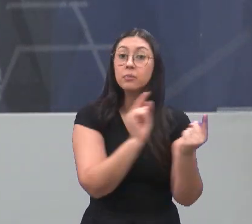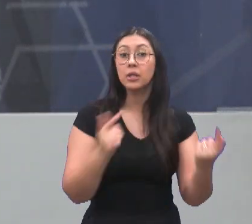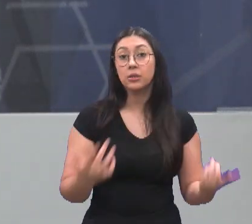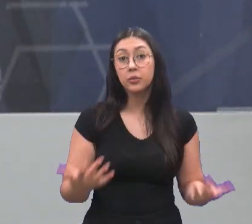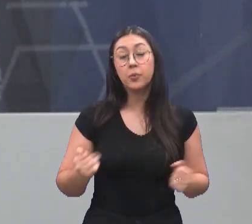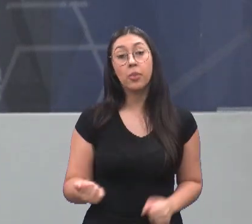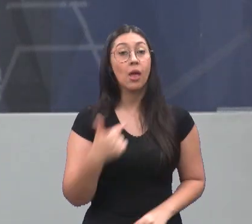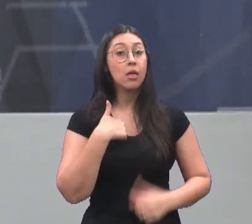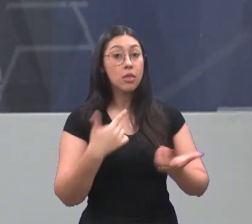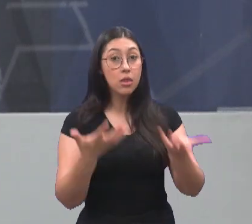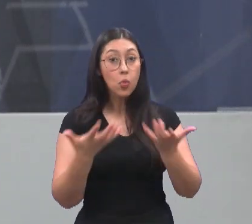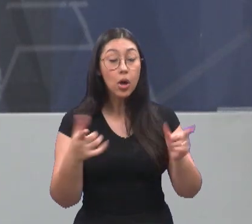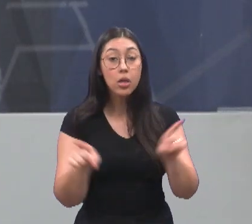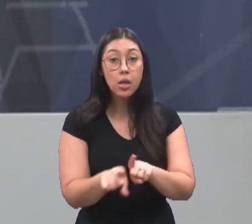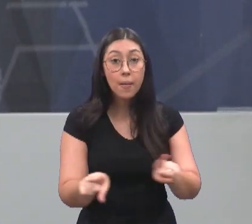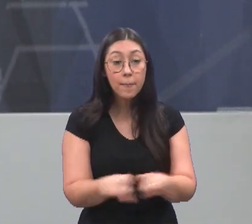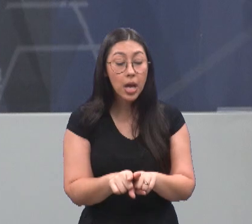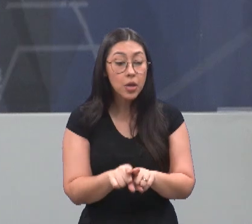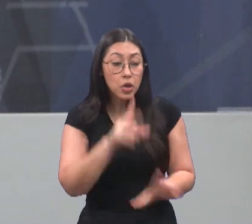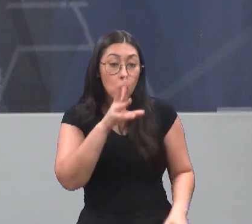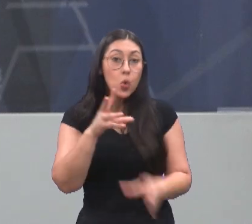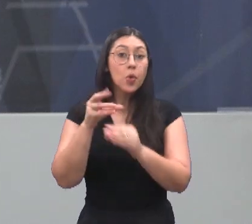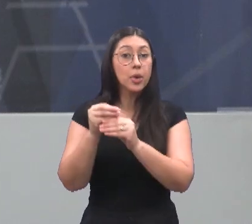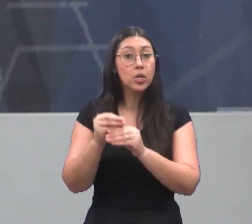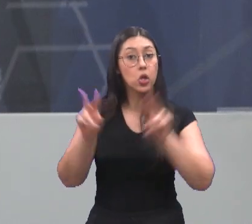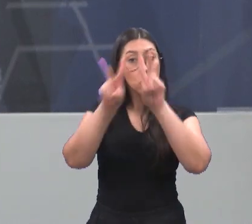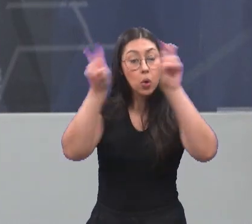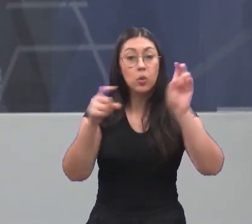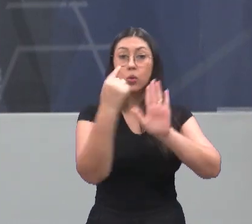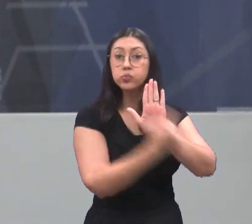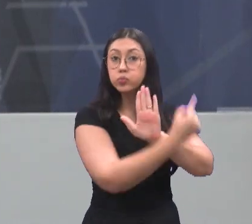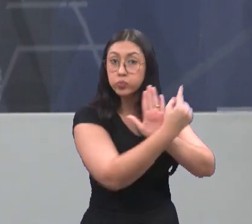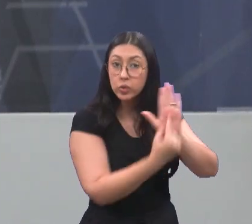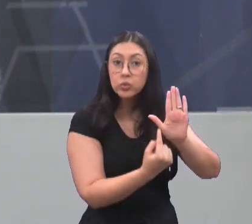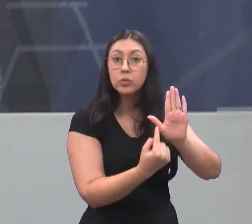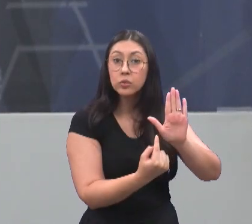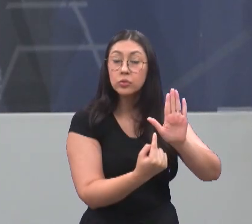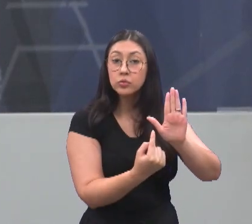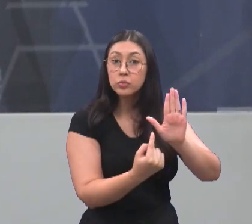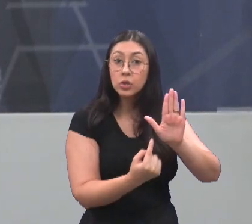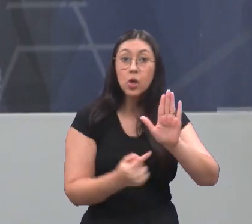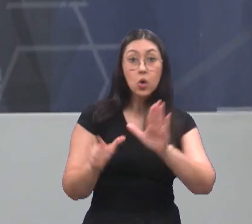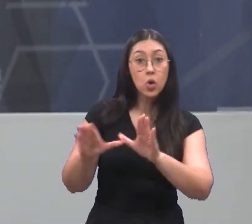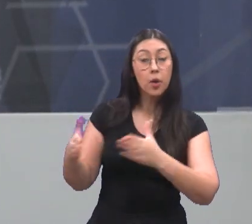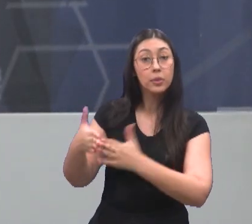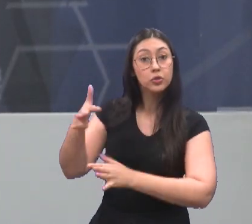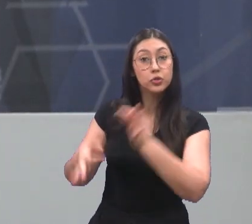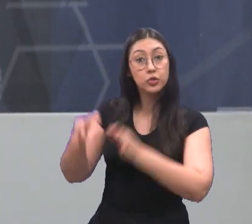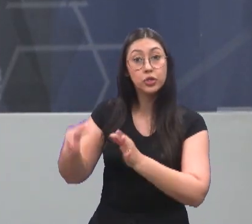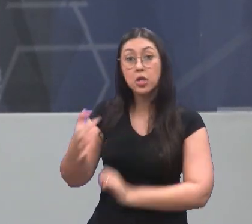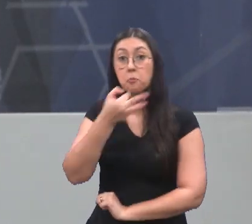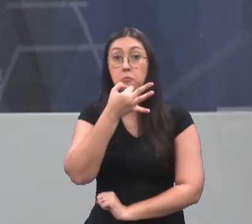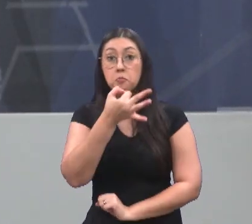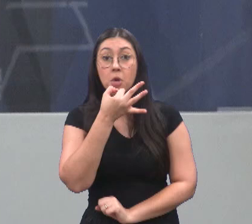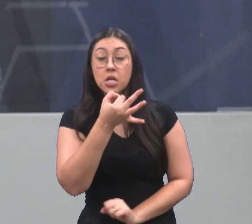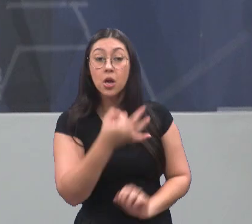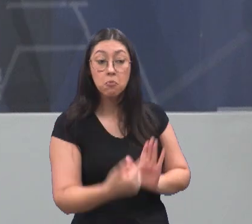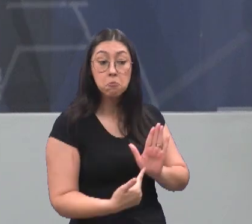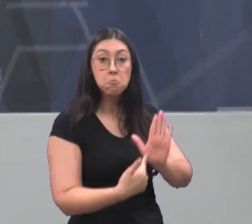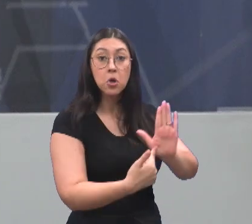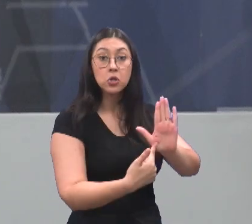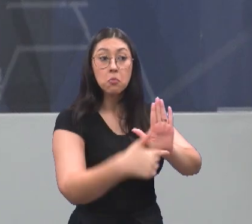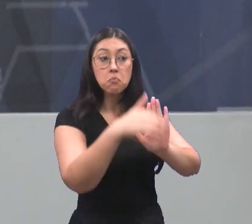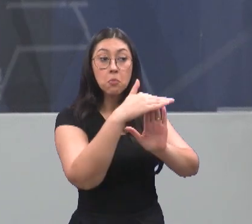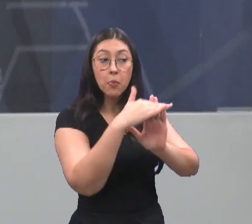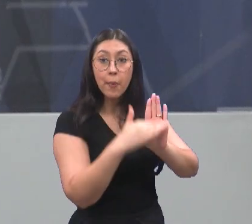só fechar aqui, em relação ao veto, o jurídico dessa casa colocou no seu parecer várias questões